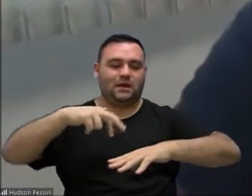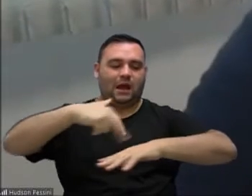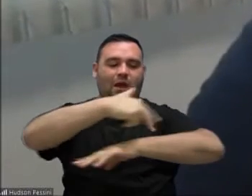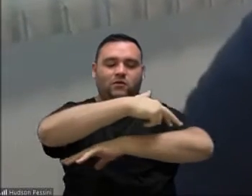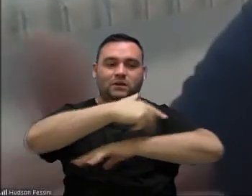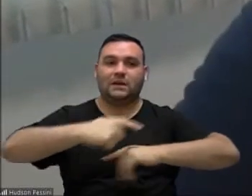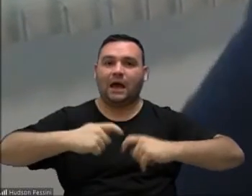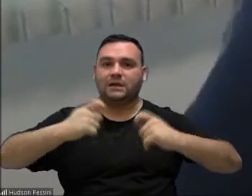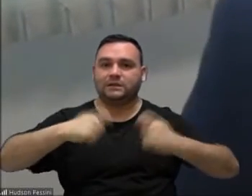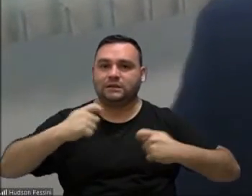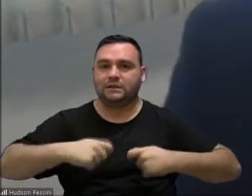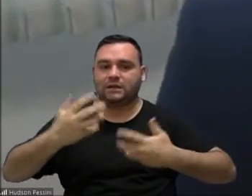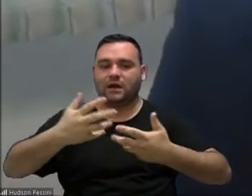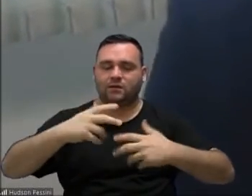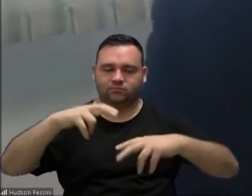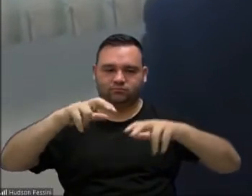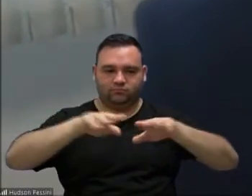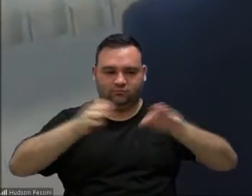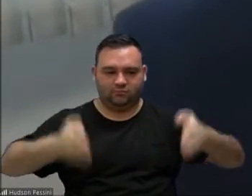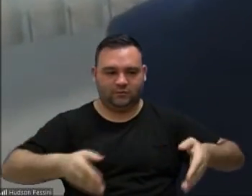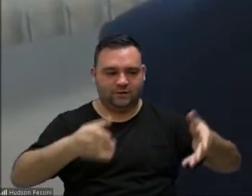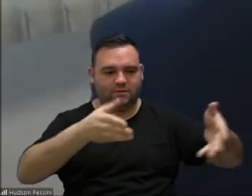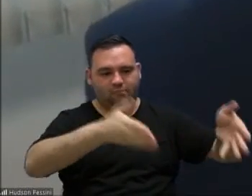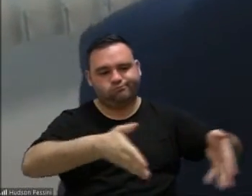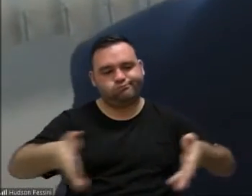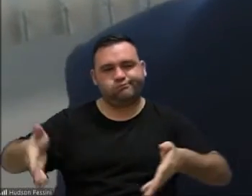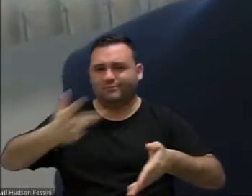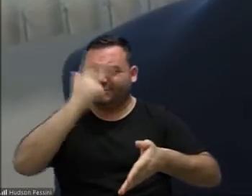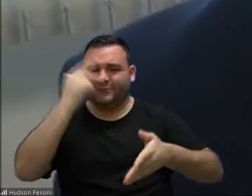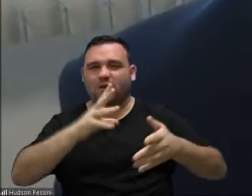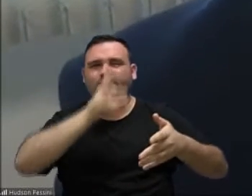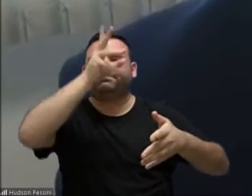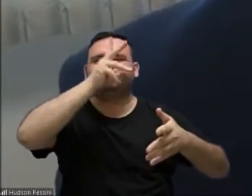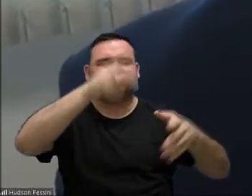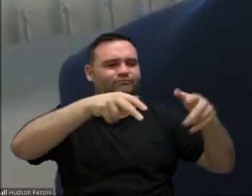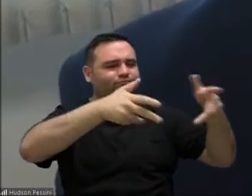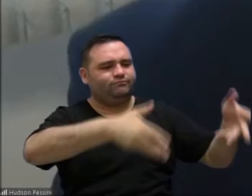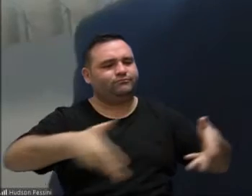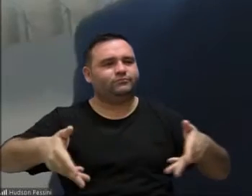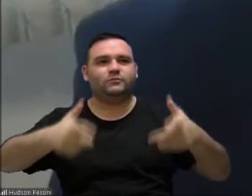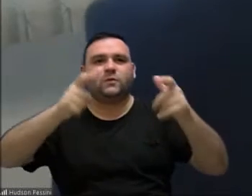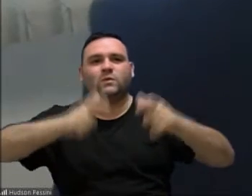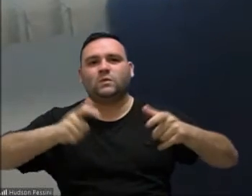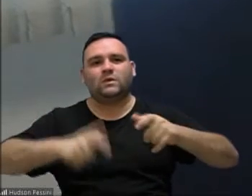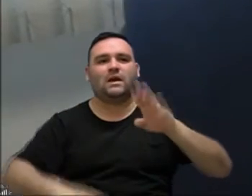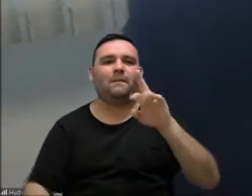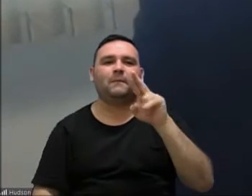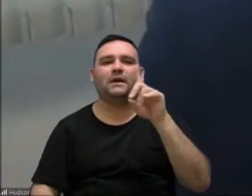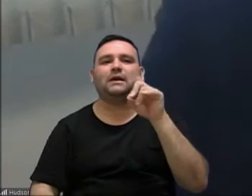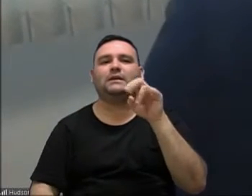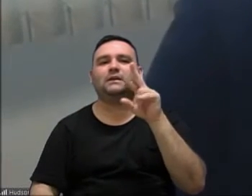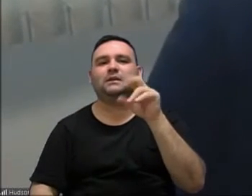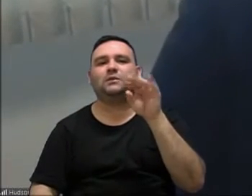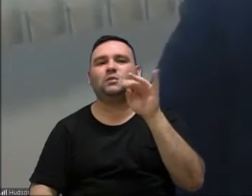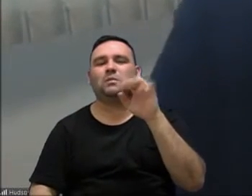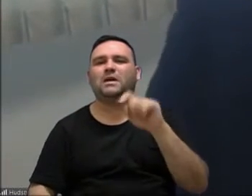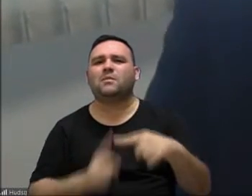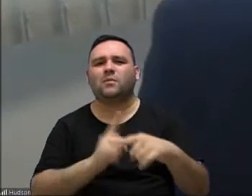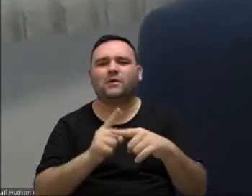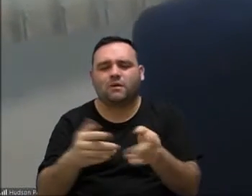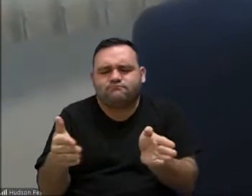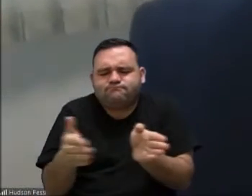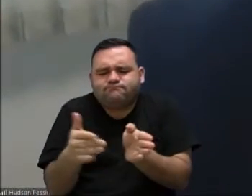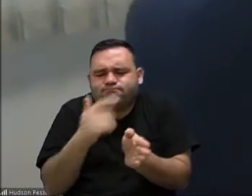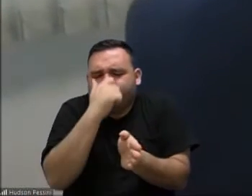tem condição de receber mesinhas ninguém vai colocar mesinha na calçada na rua brigadeiro Tobias que a calçada é